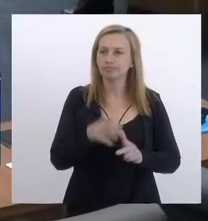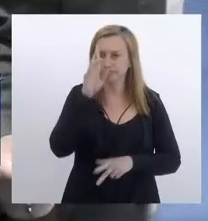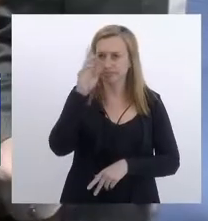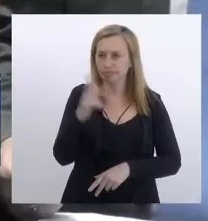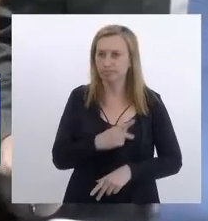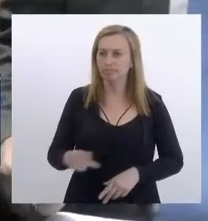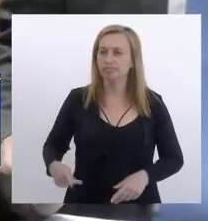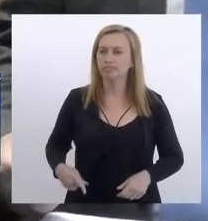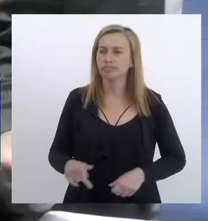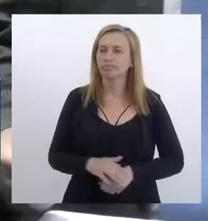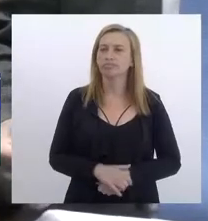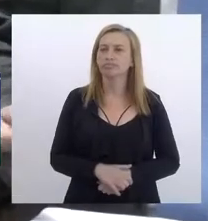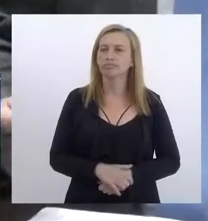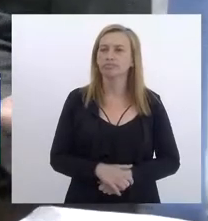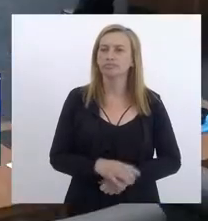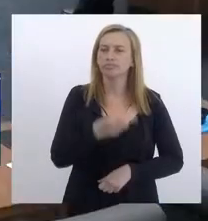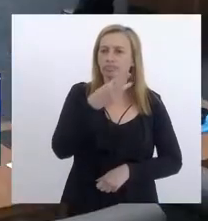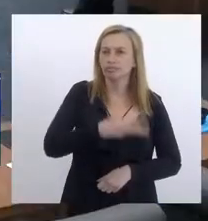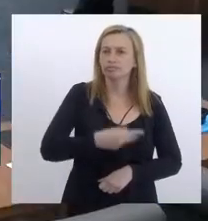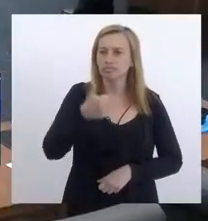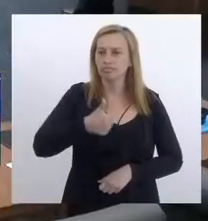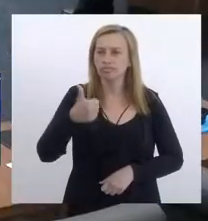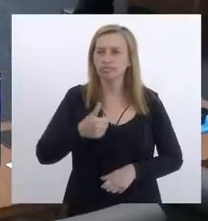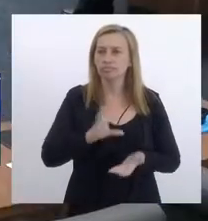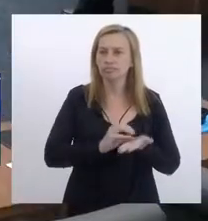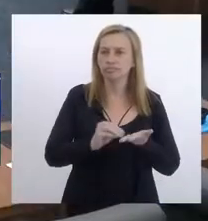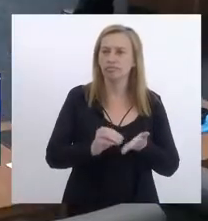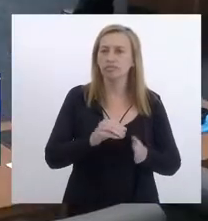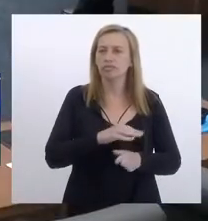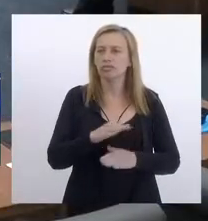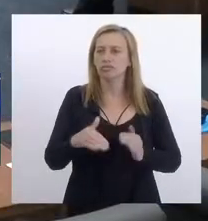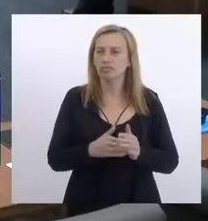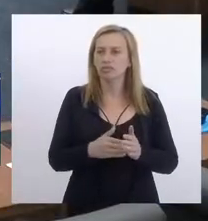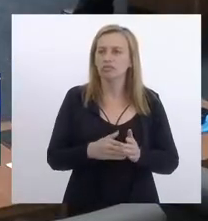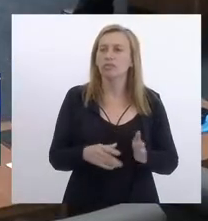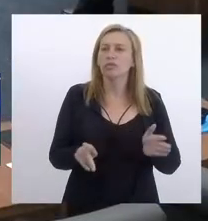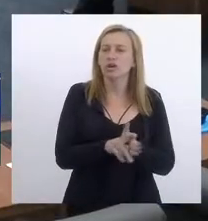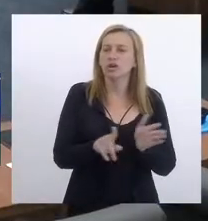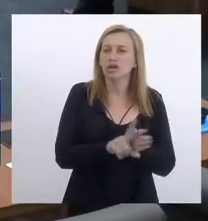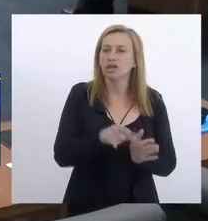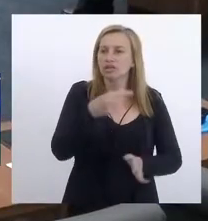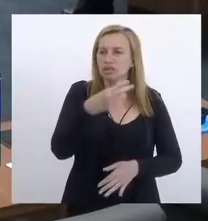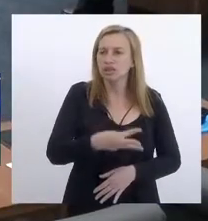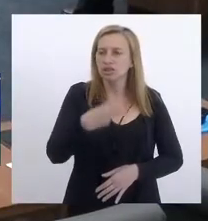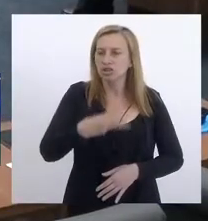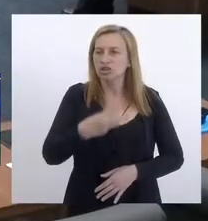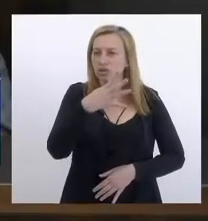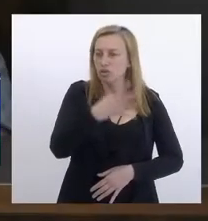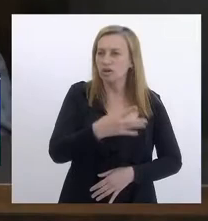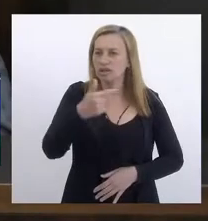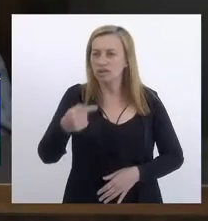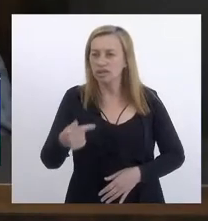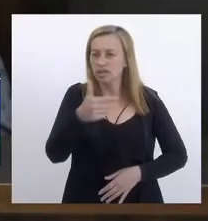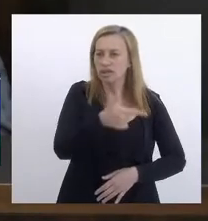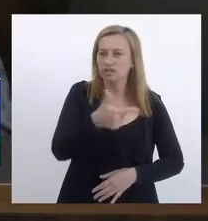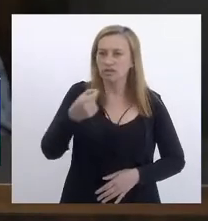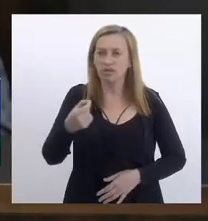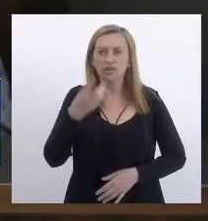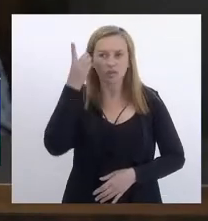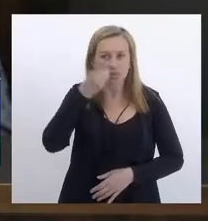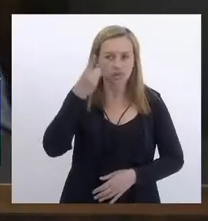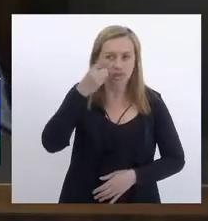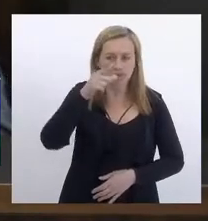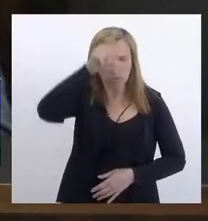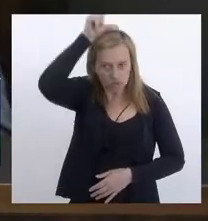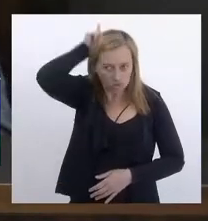presidente. 31º da pauta, o veto total aposto ao projeto de lei 3347, de 20, de autoria dos deputados